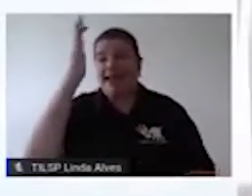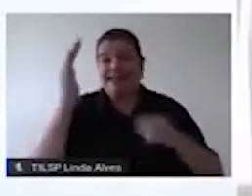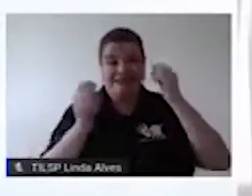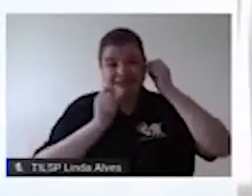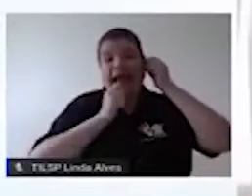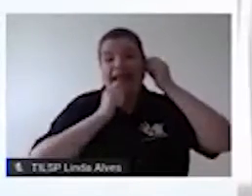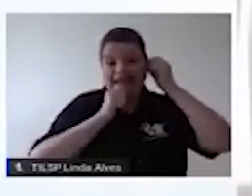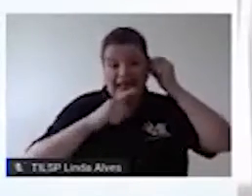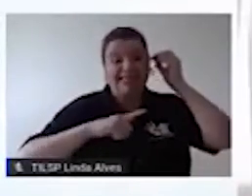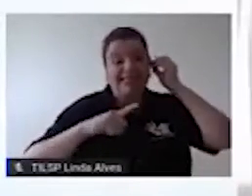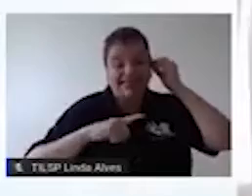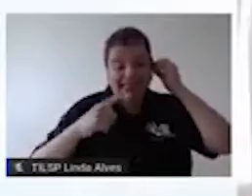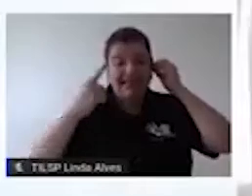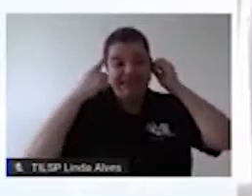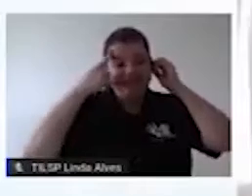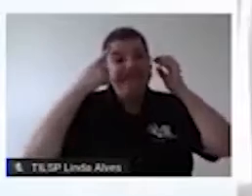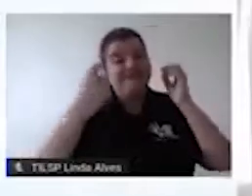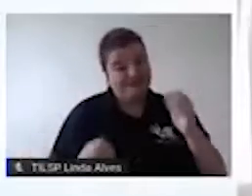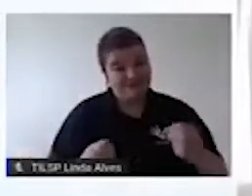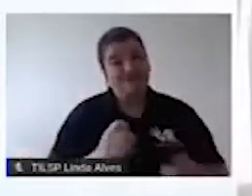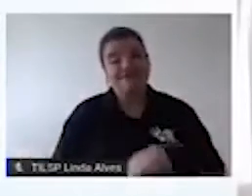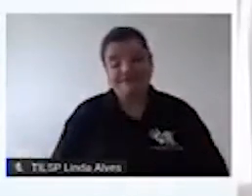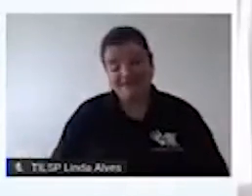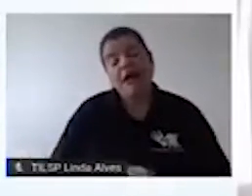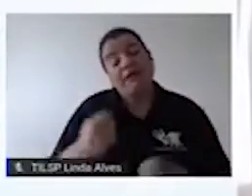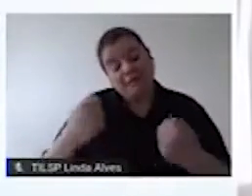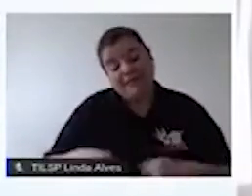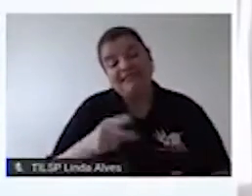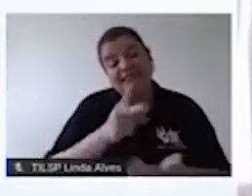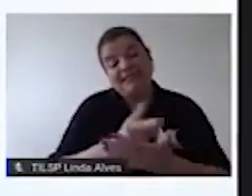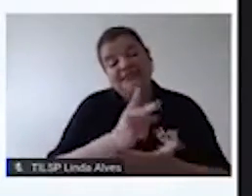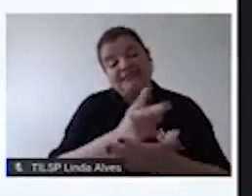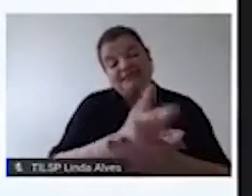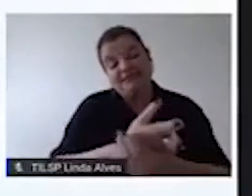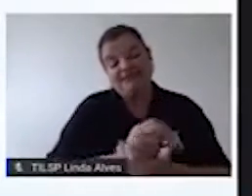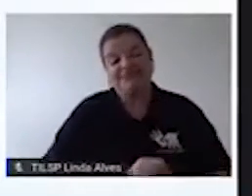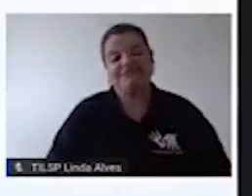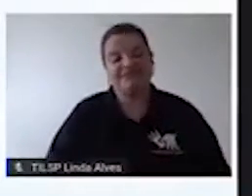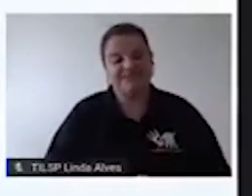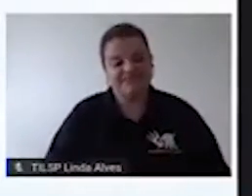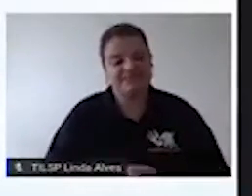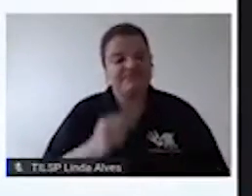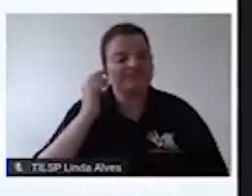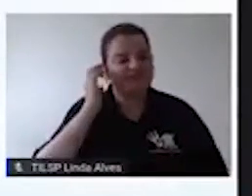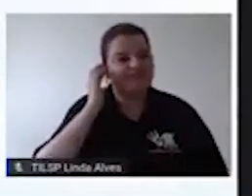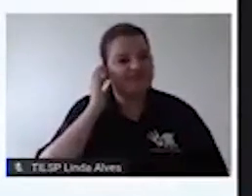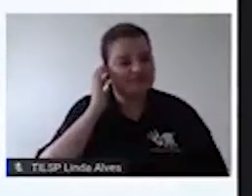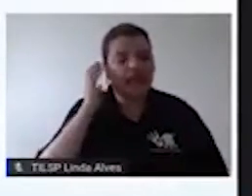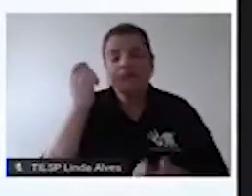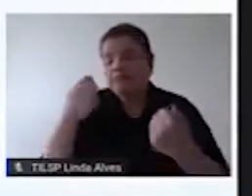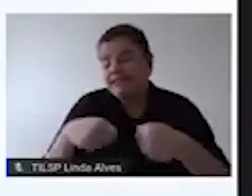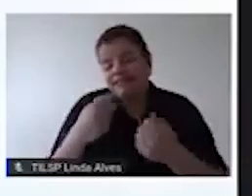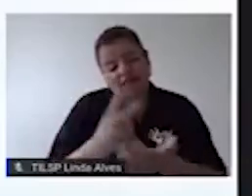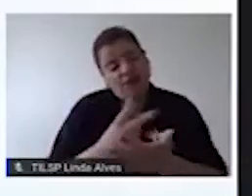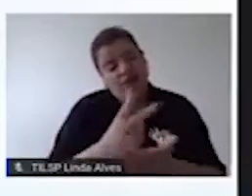aqui. Então a gente ainda tem que continuar um longo caminho. Tem que